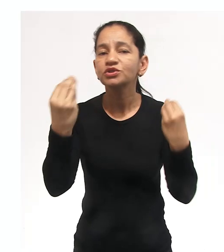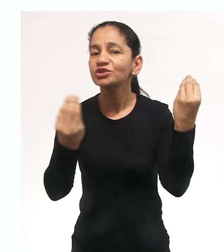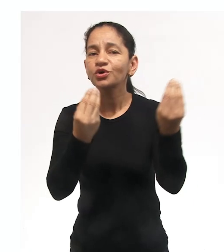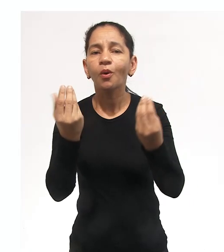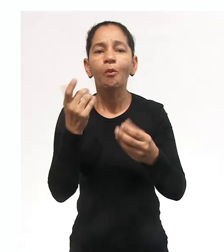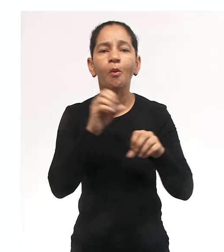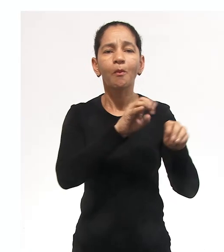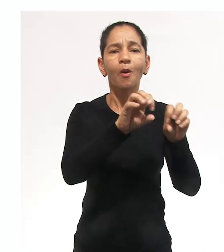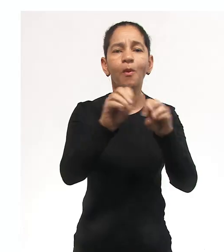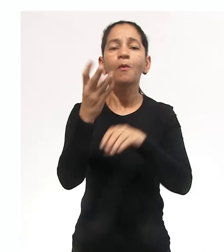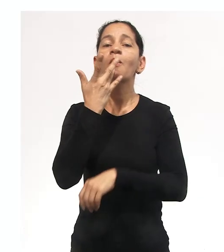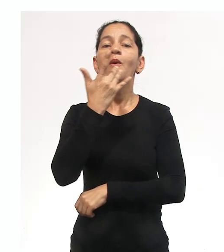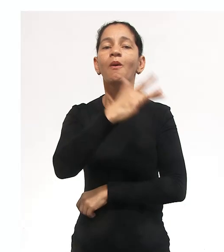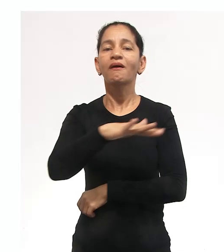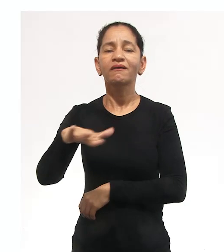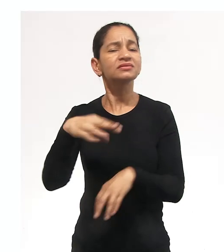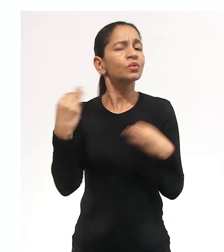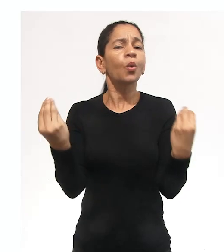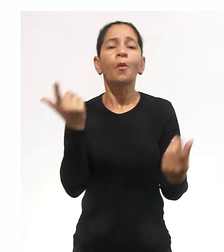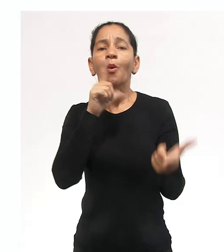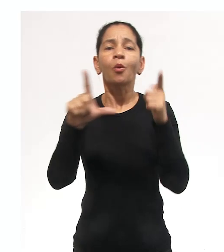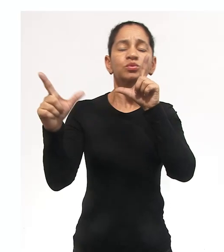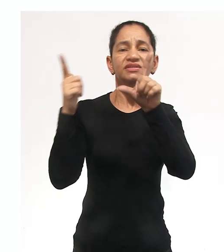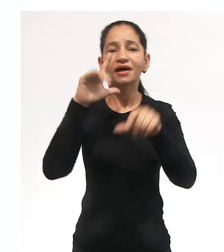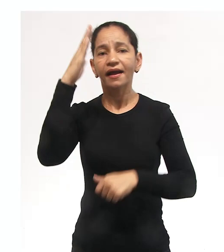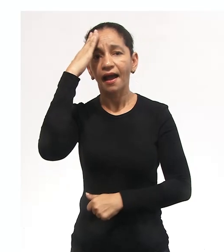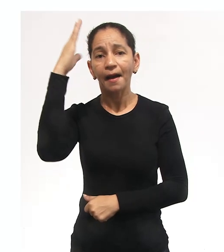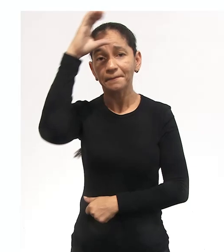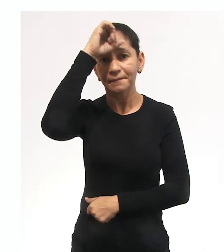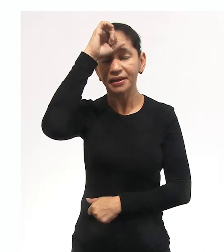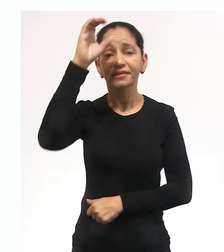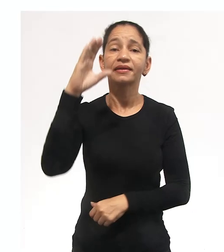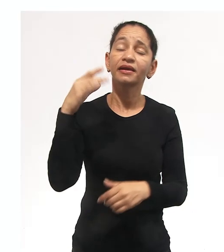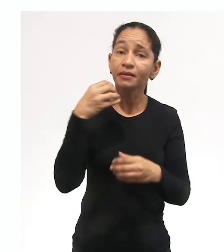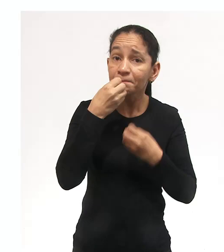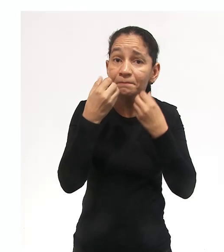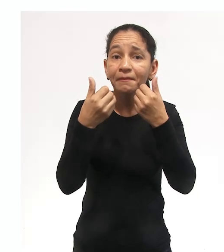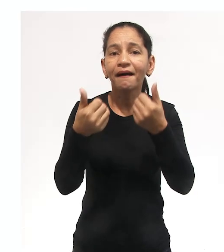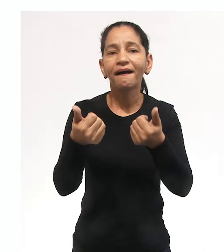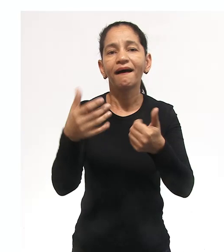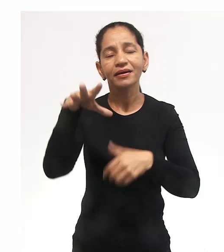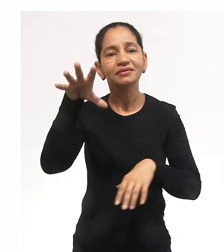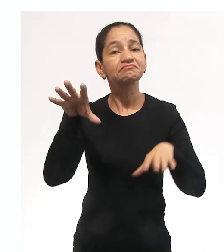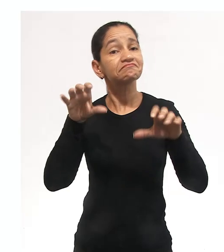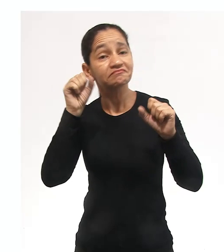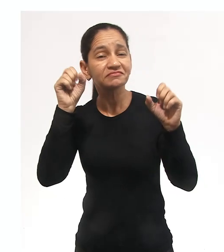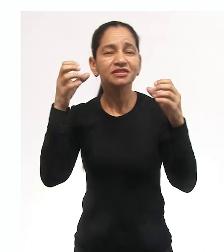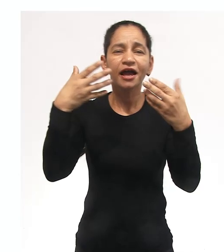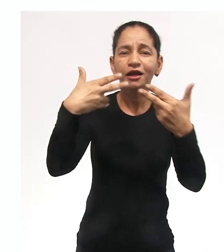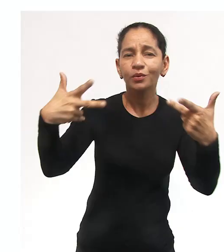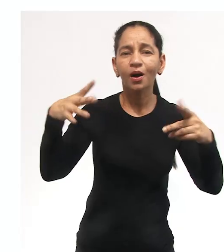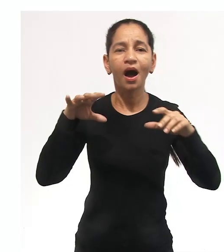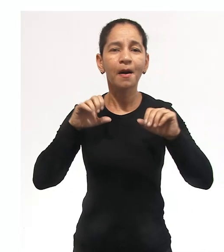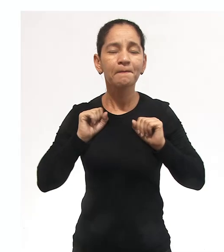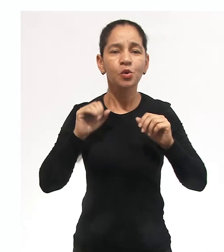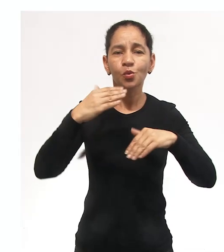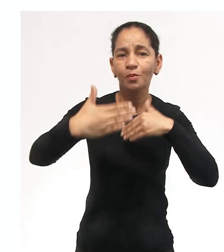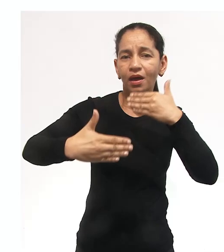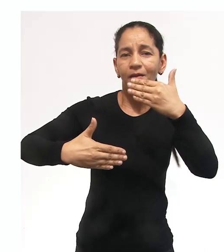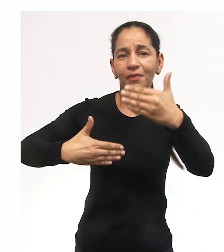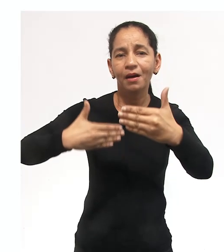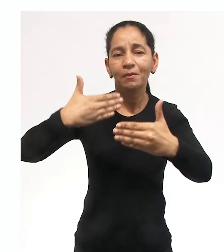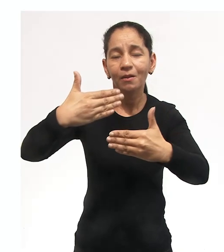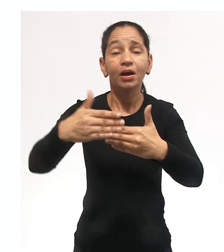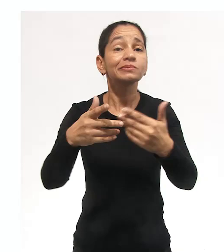da alfabetização e do letramento, no processo de ensino-aprendizagem, da leitura e da escrita. Então, são esses